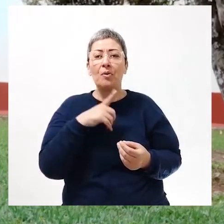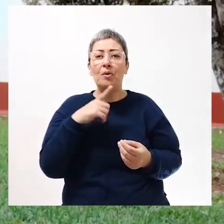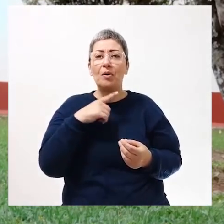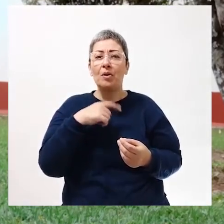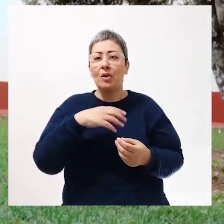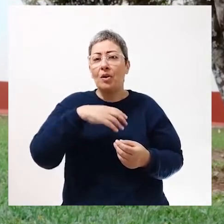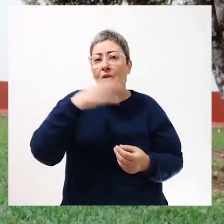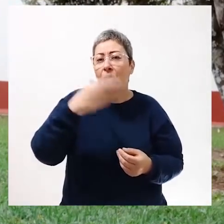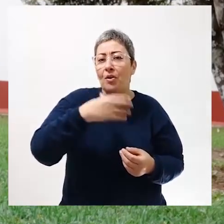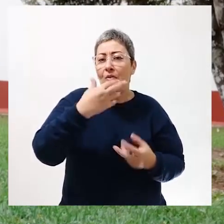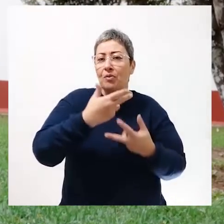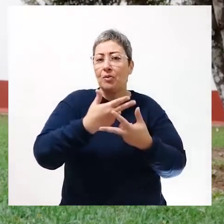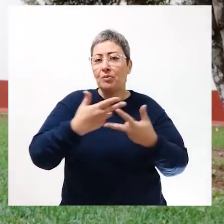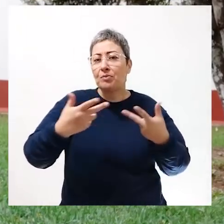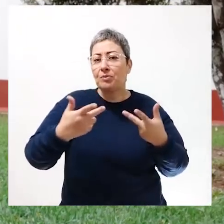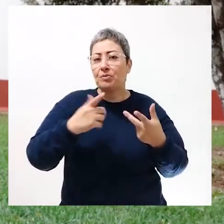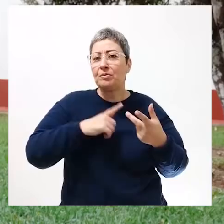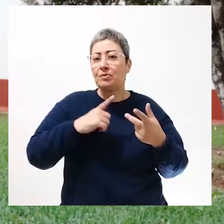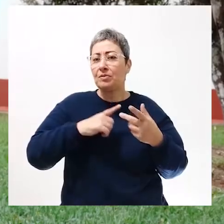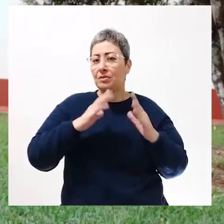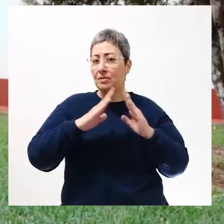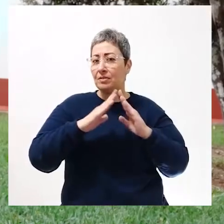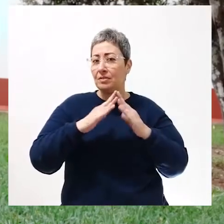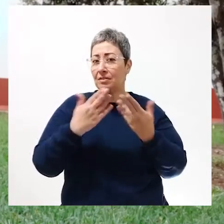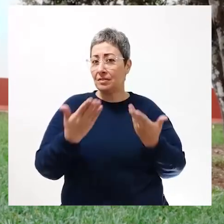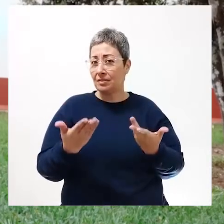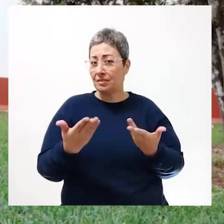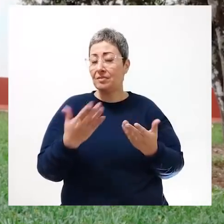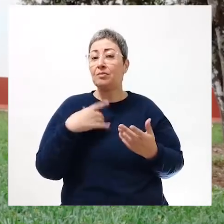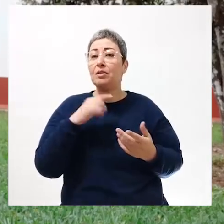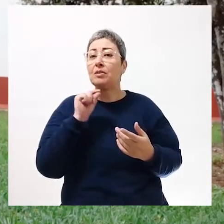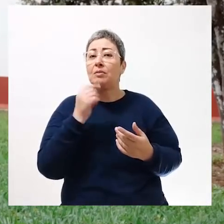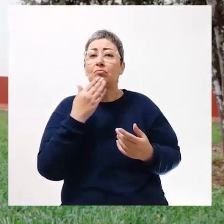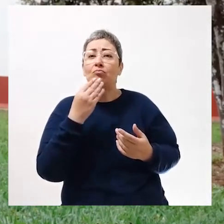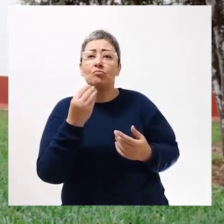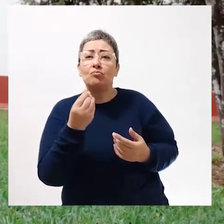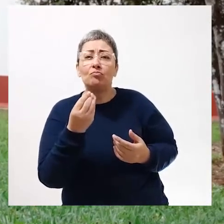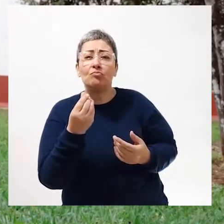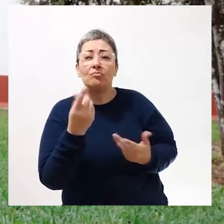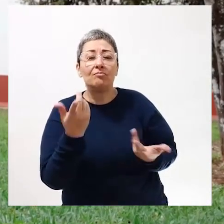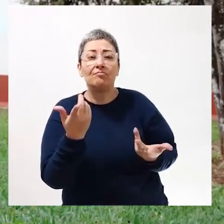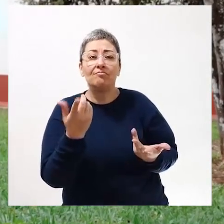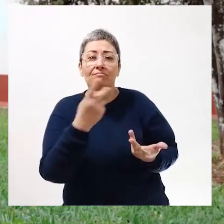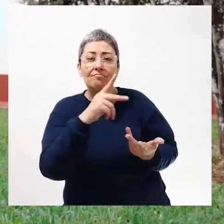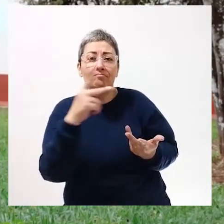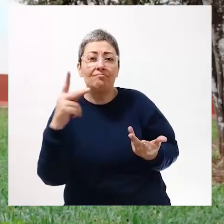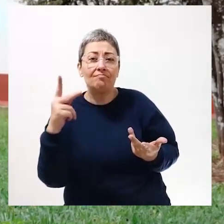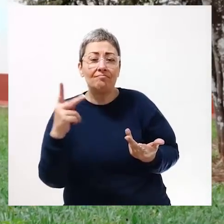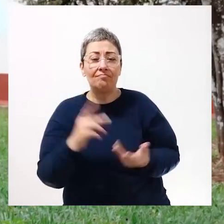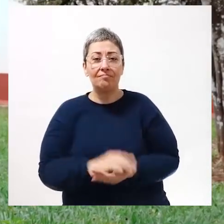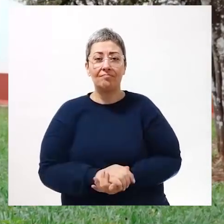sabor das frutas que você tiver na sua casa. Que gosto tem para você?